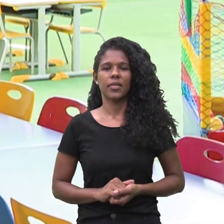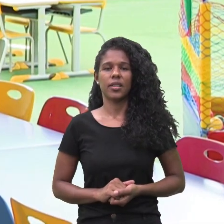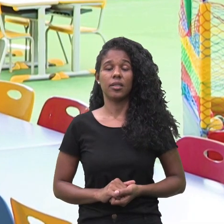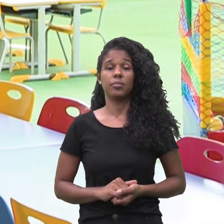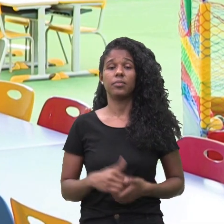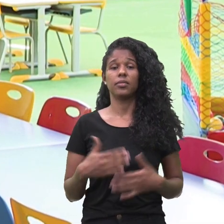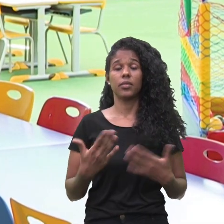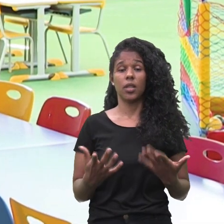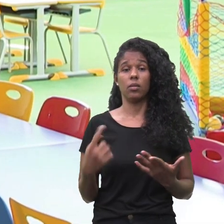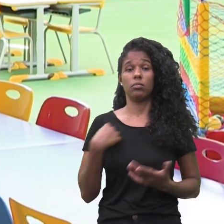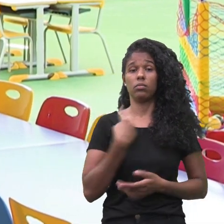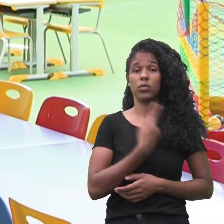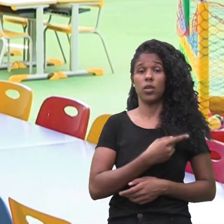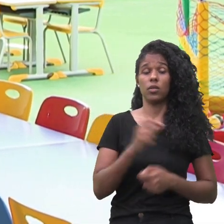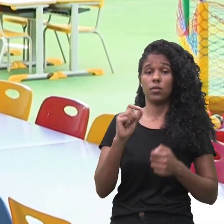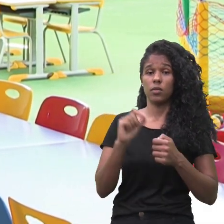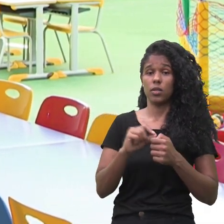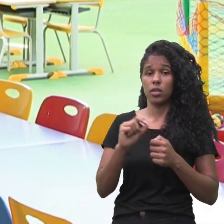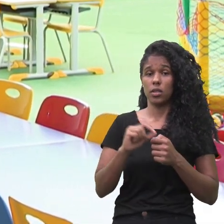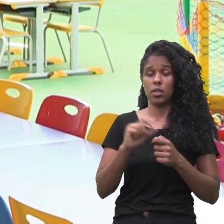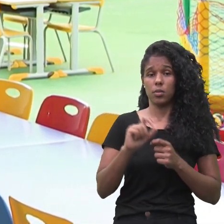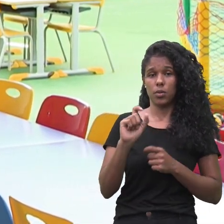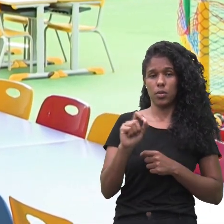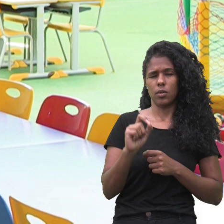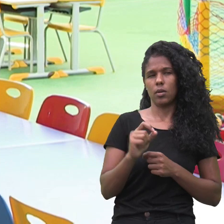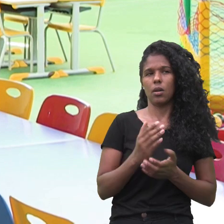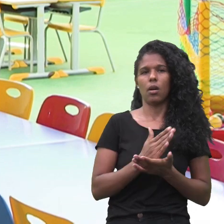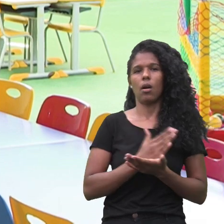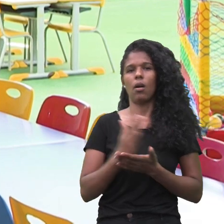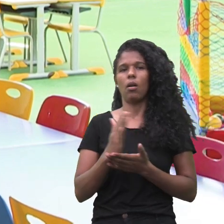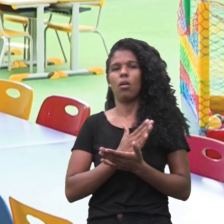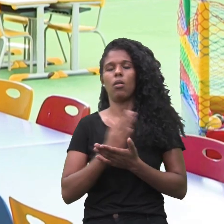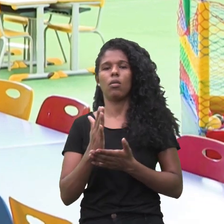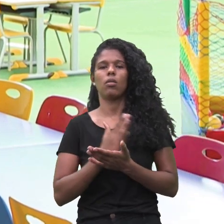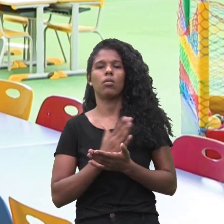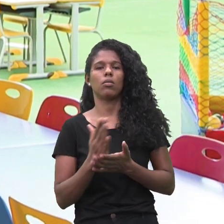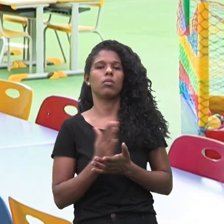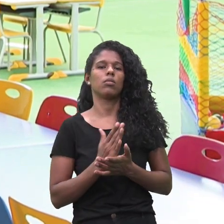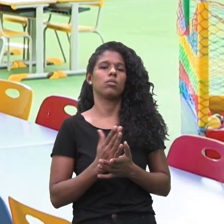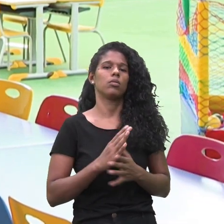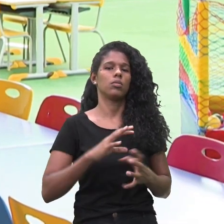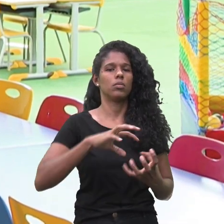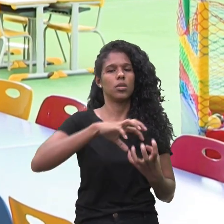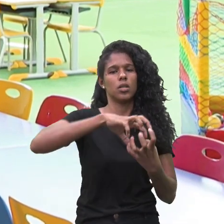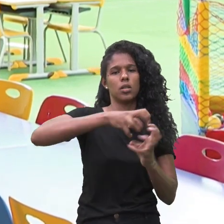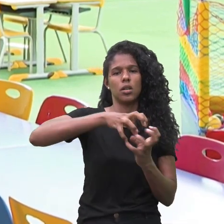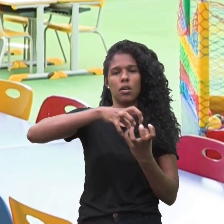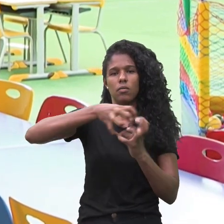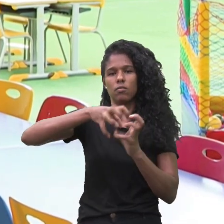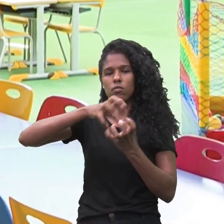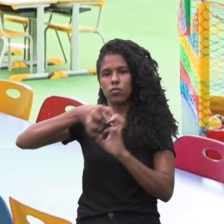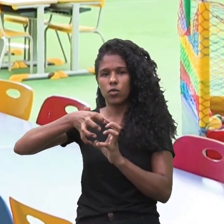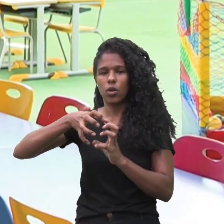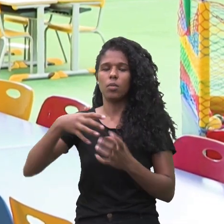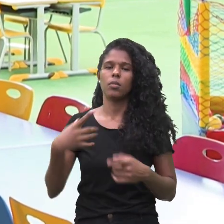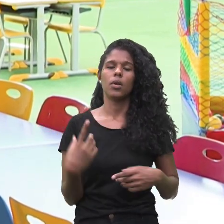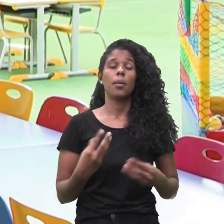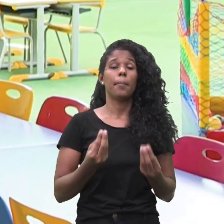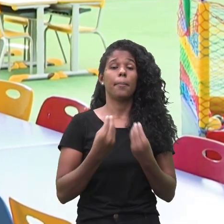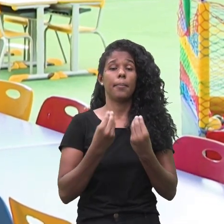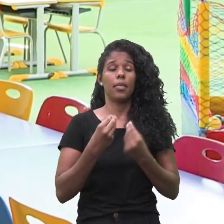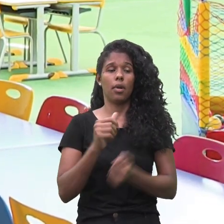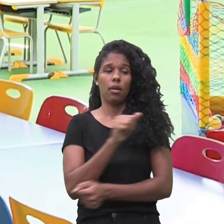Realizamos, né, no decorrer deste ano, para receber nossas crianças, fizemos a reforma colocando cerâmica na área